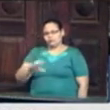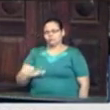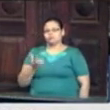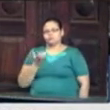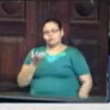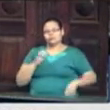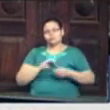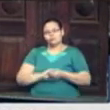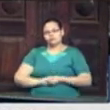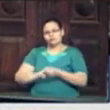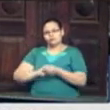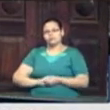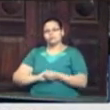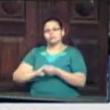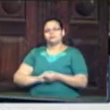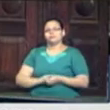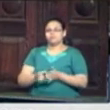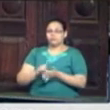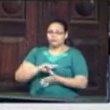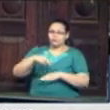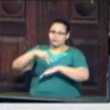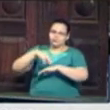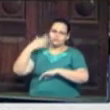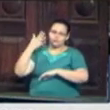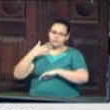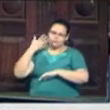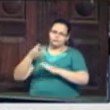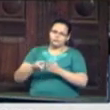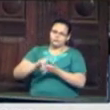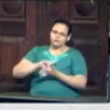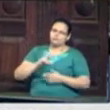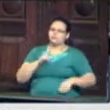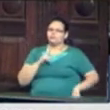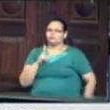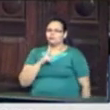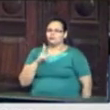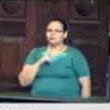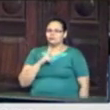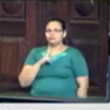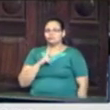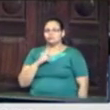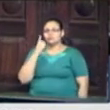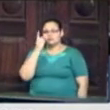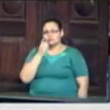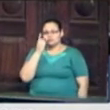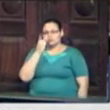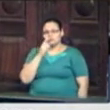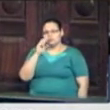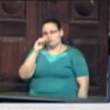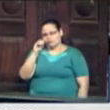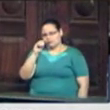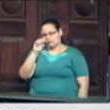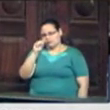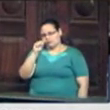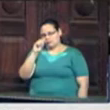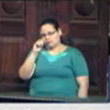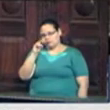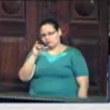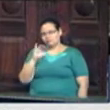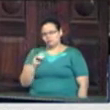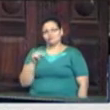cumprimentar todos aqueles que me antecederam na sua fala, em particular ao nobre deputado Osório, que de